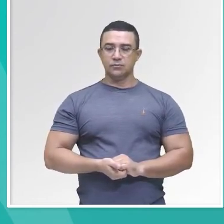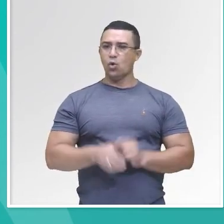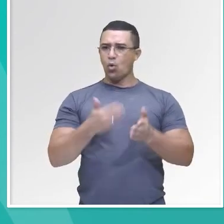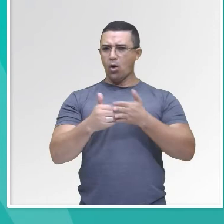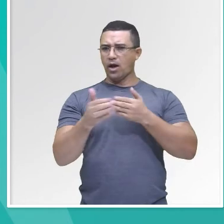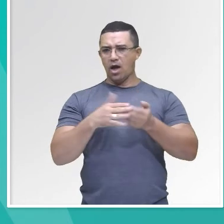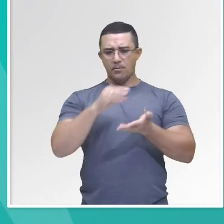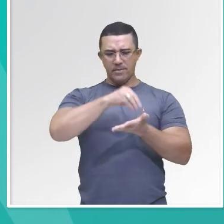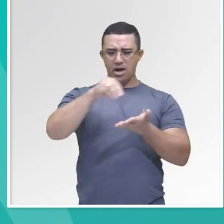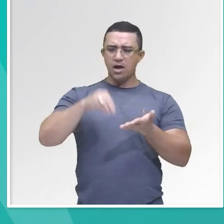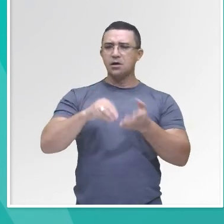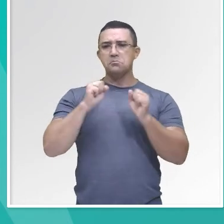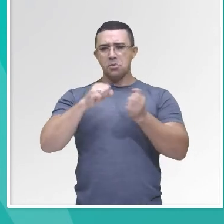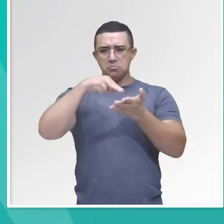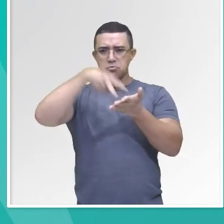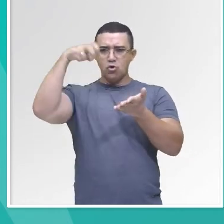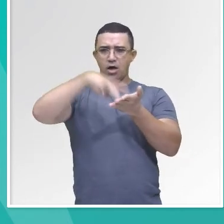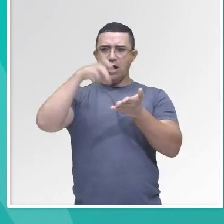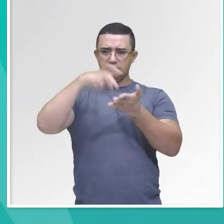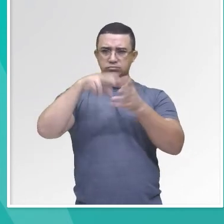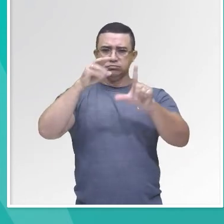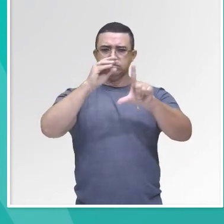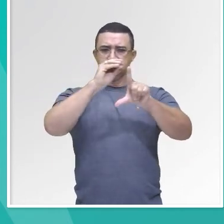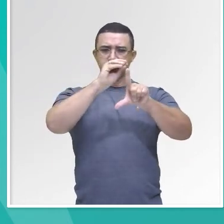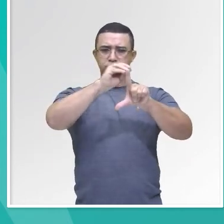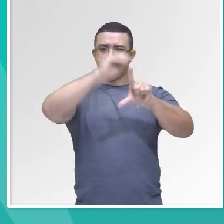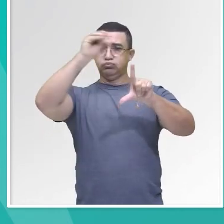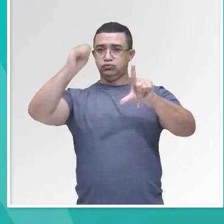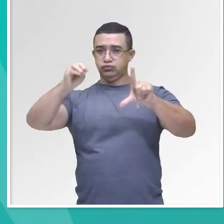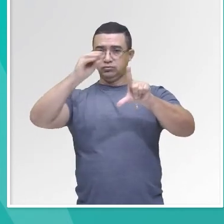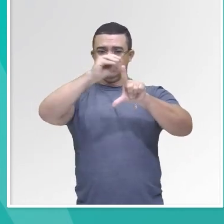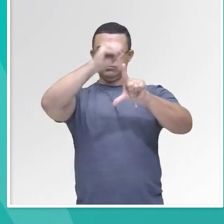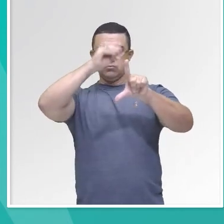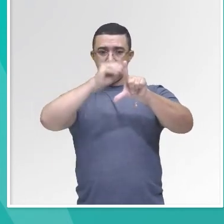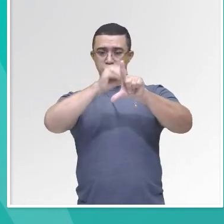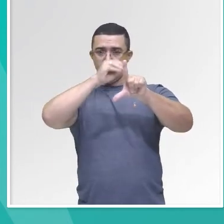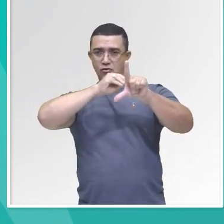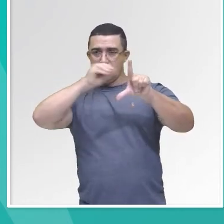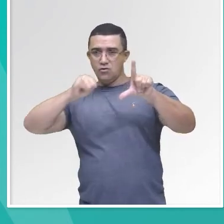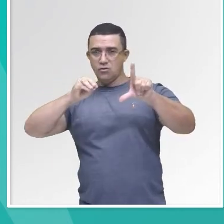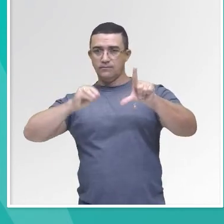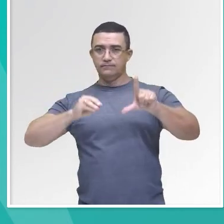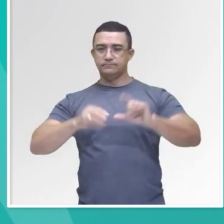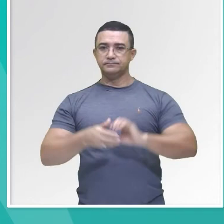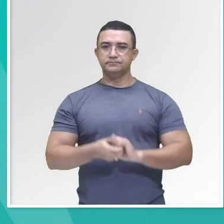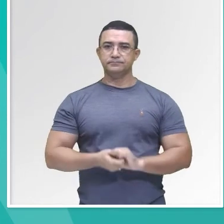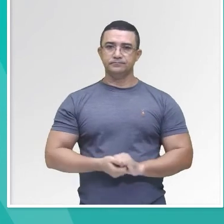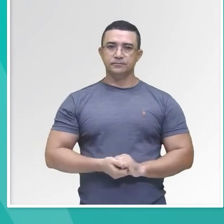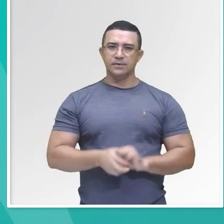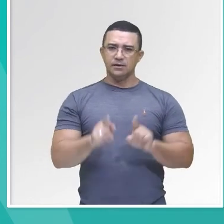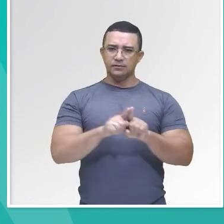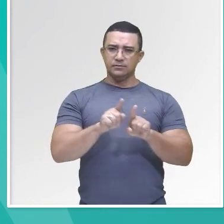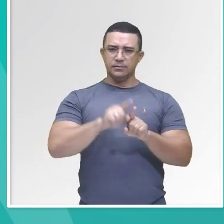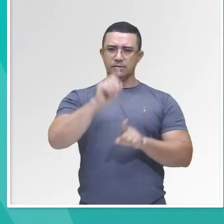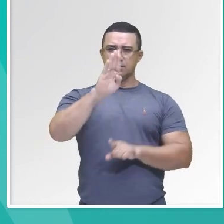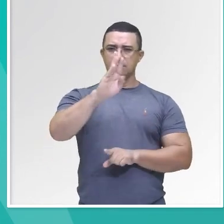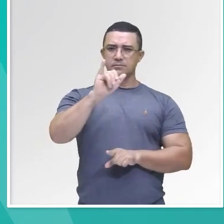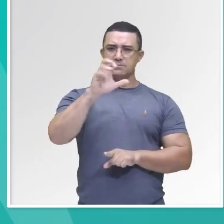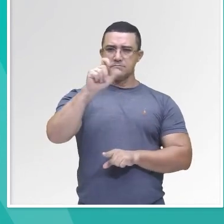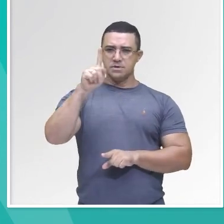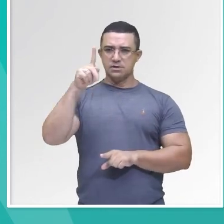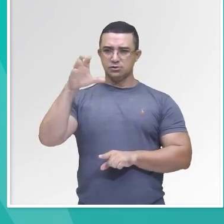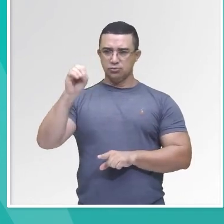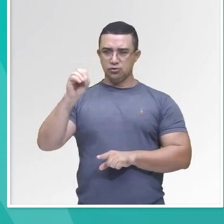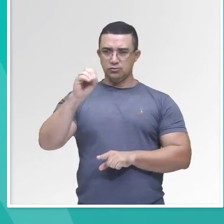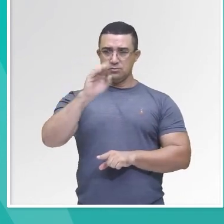que estiver próximo a ele, tá bom? Outro que nós vimos foi o bispo. O bispo, ele sempre